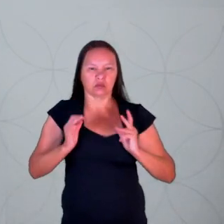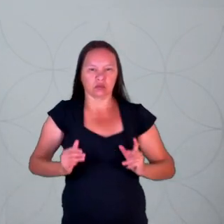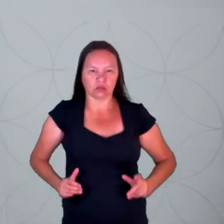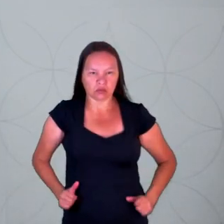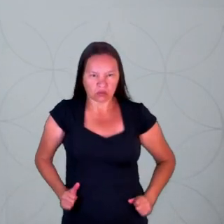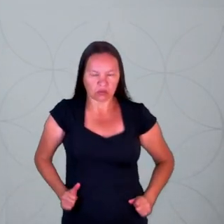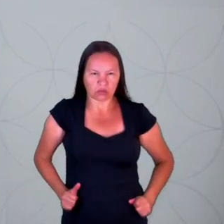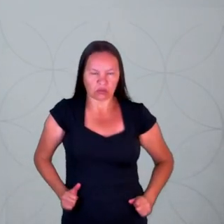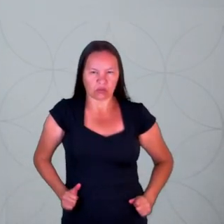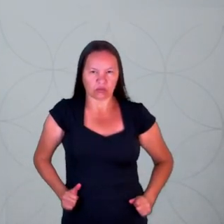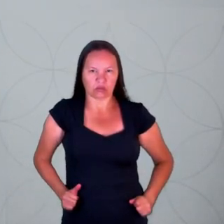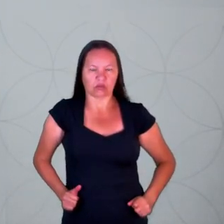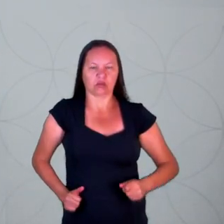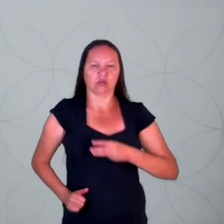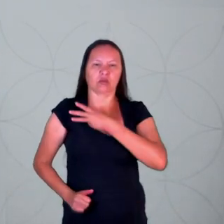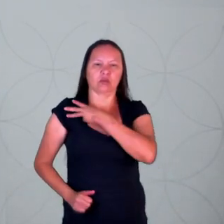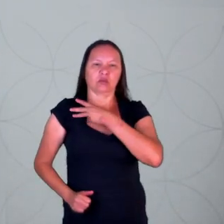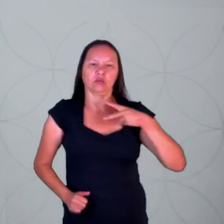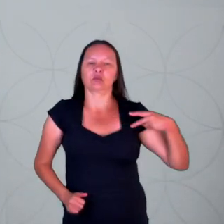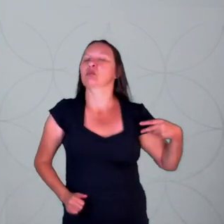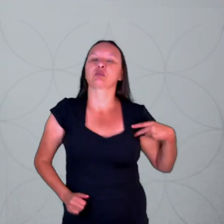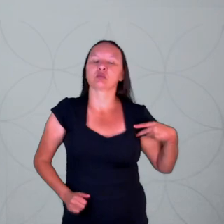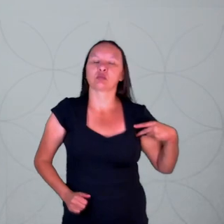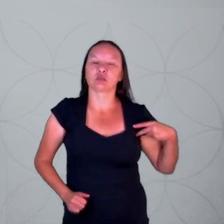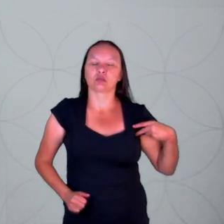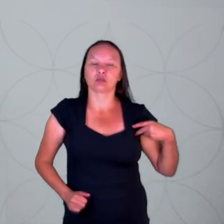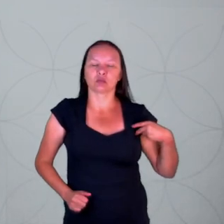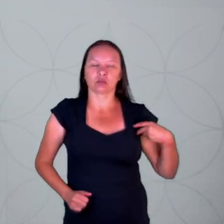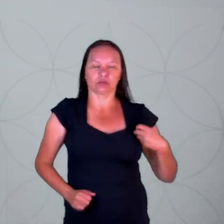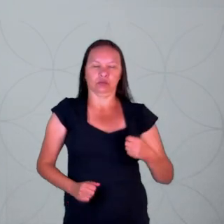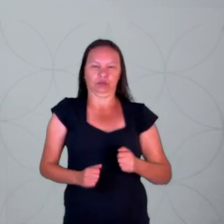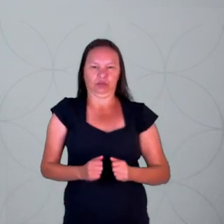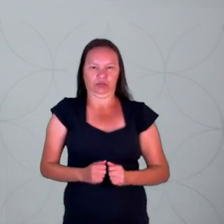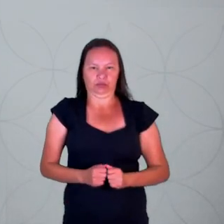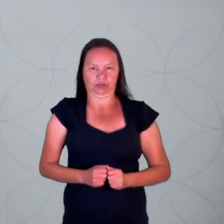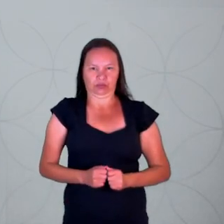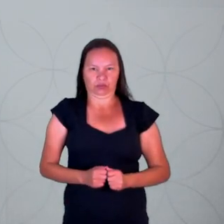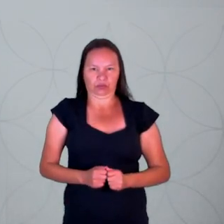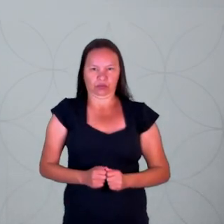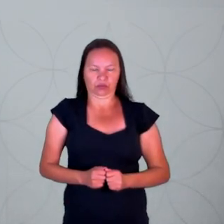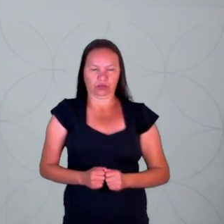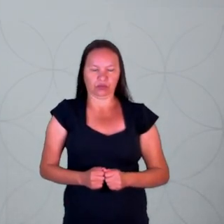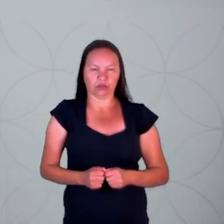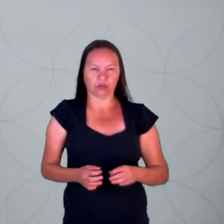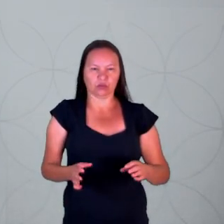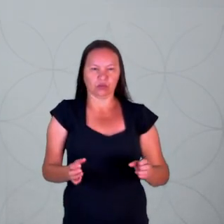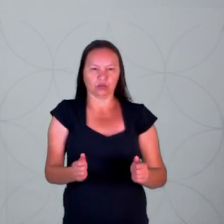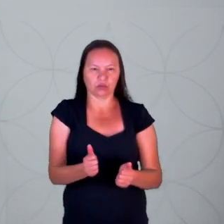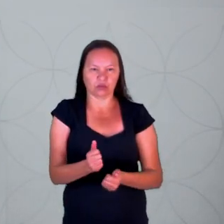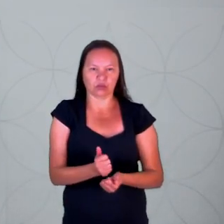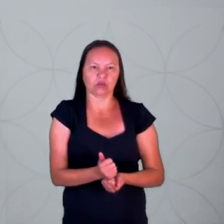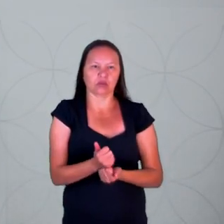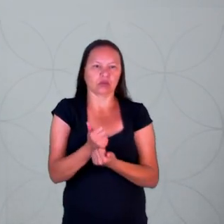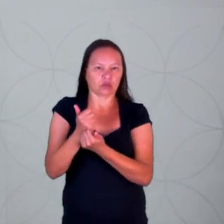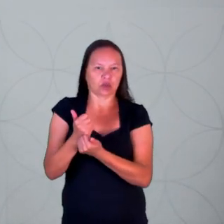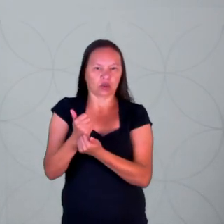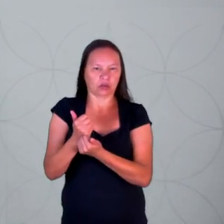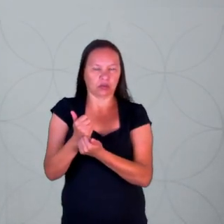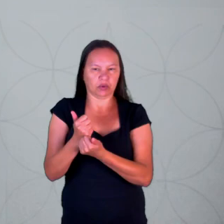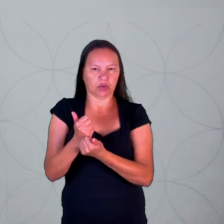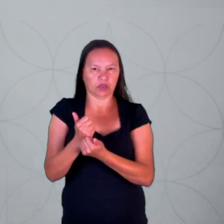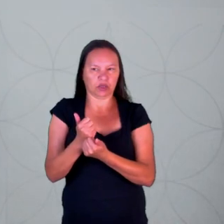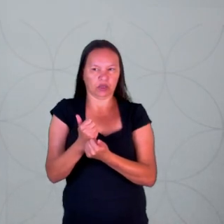de unidade Nacional de capacitação do ministério público para incentivo de divulgação de boas práticas na